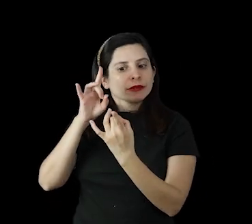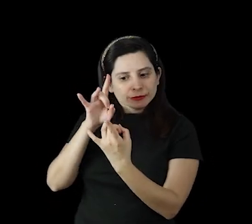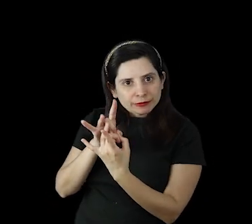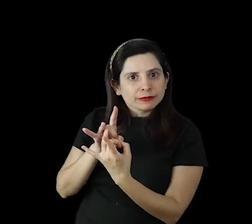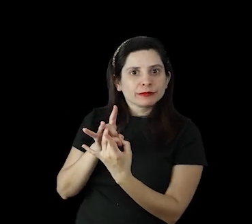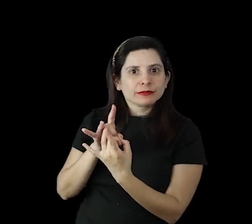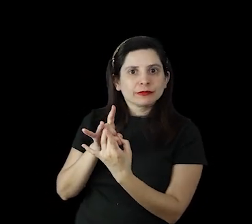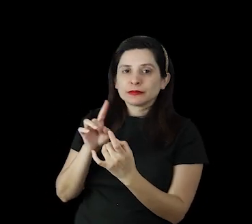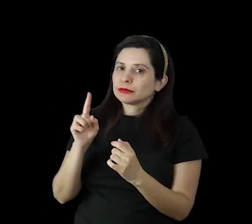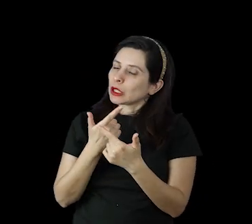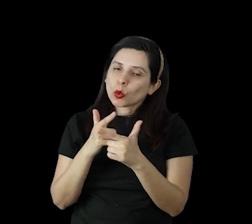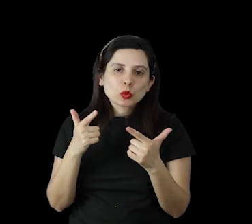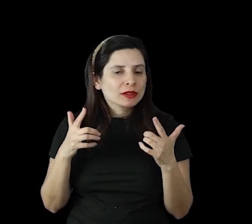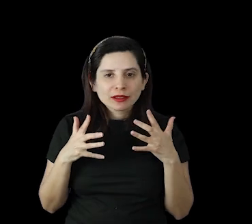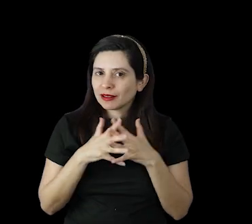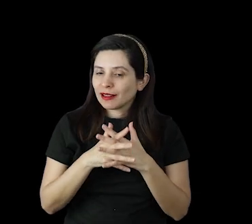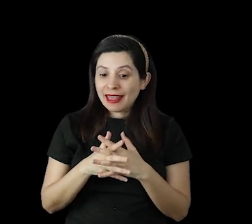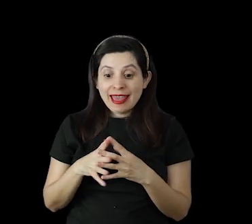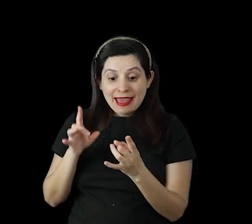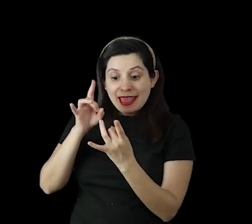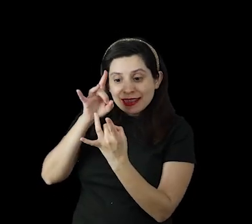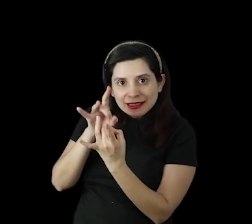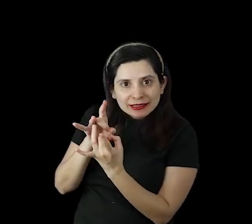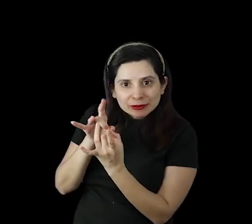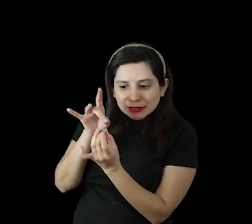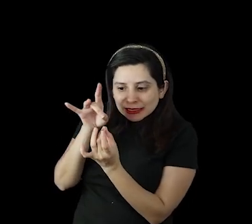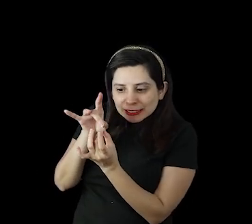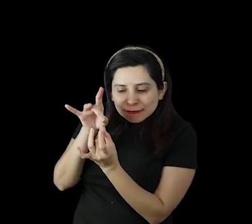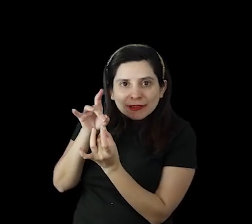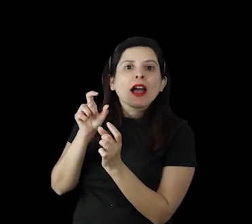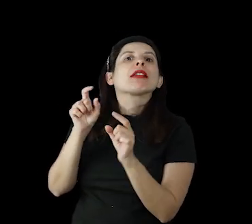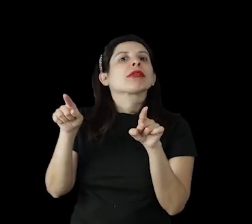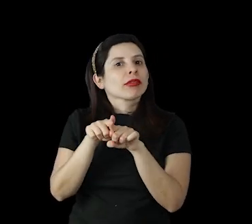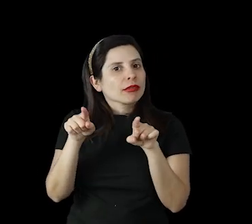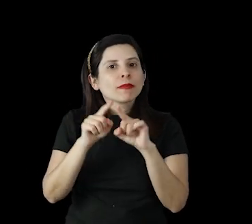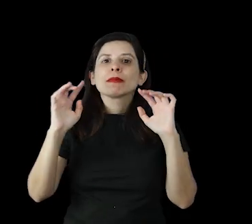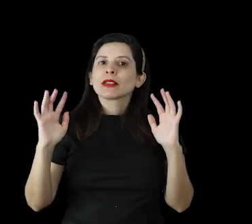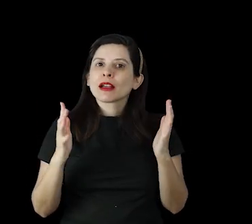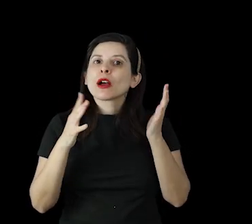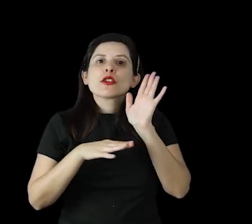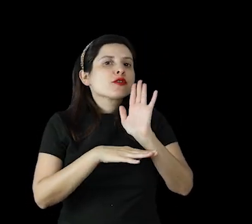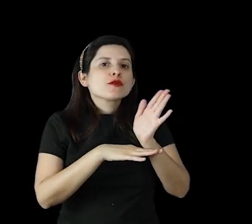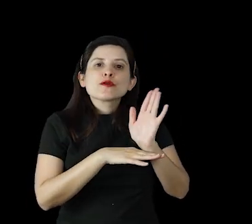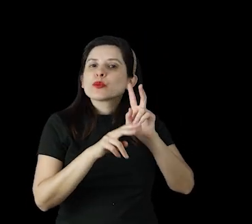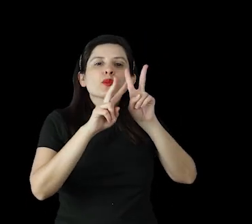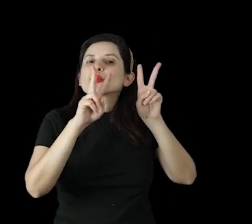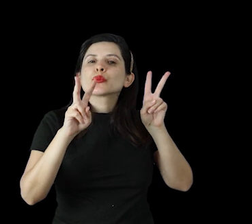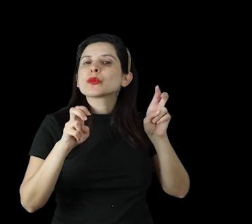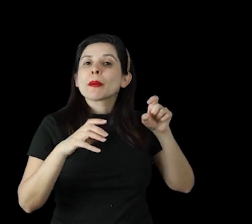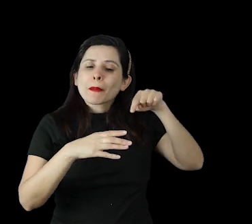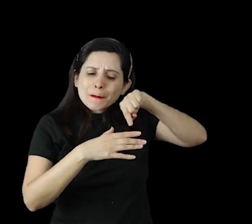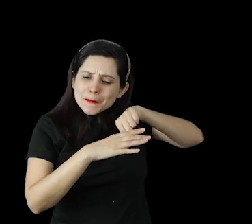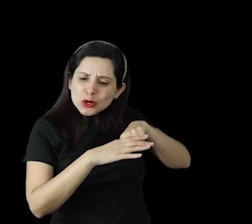não tem essa confusão. Essa especificidade também acontece em filmes profundos, né? Porque